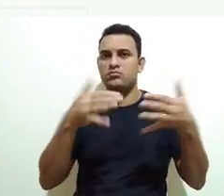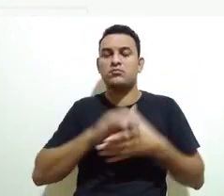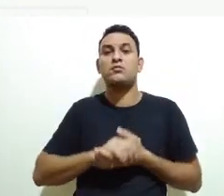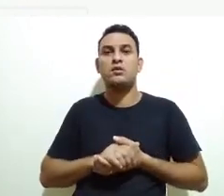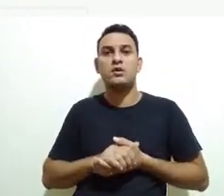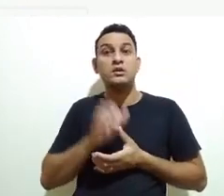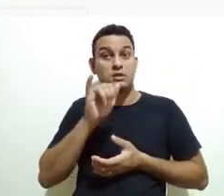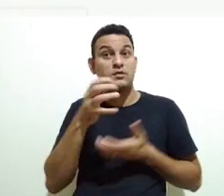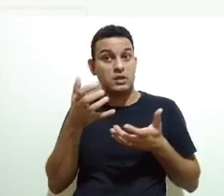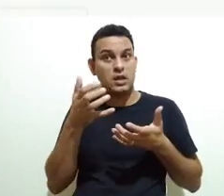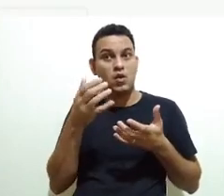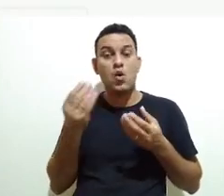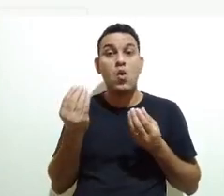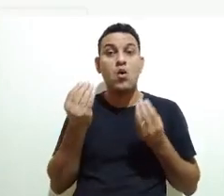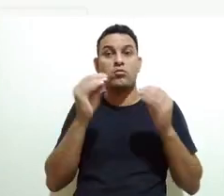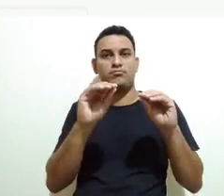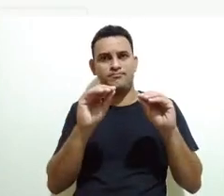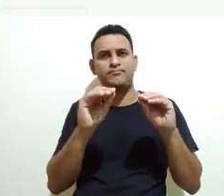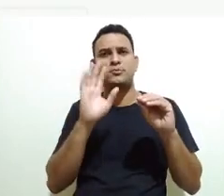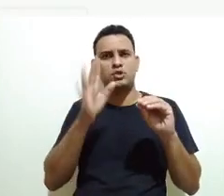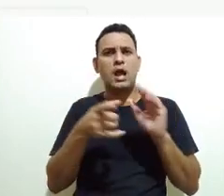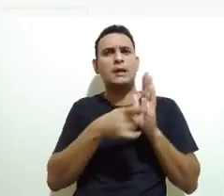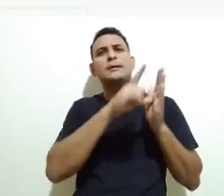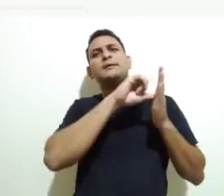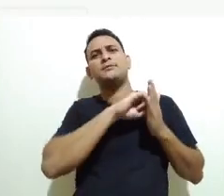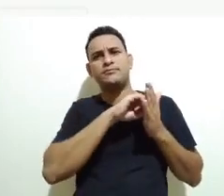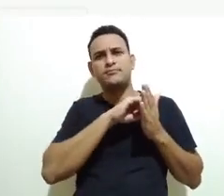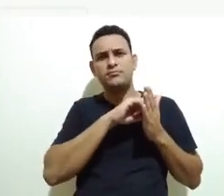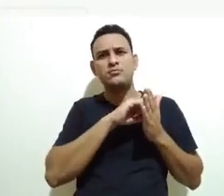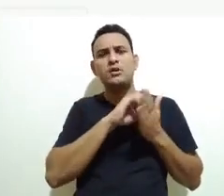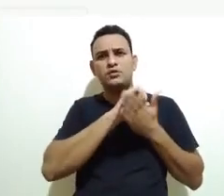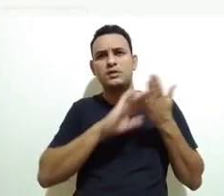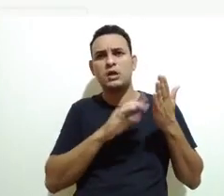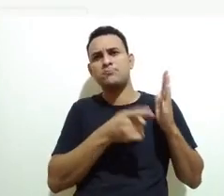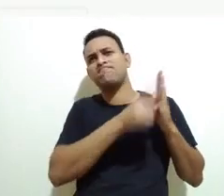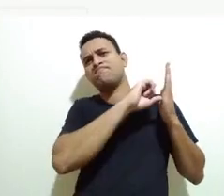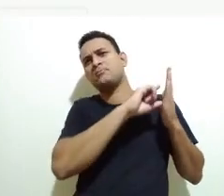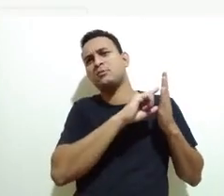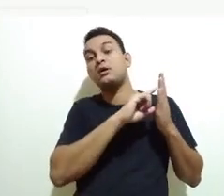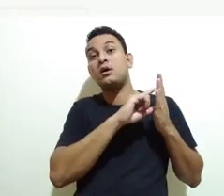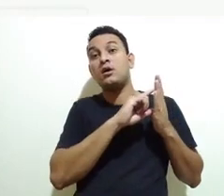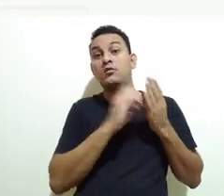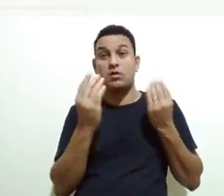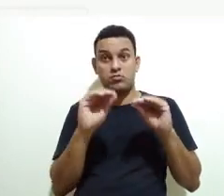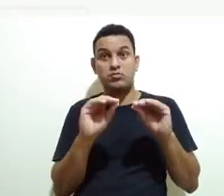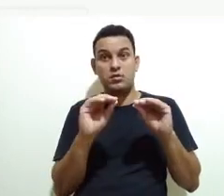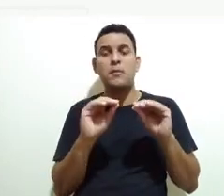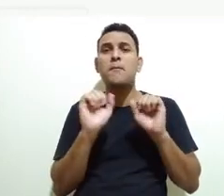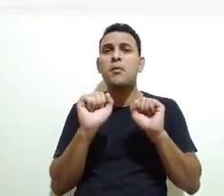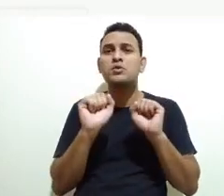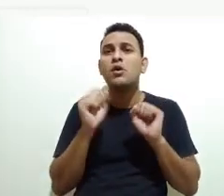da atividade em questão. Caso queira anexar um arquivo já criado anteriormente